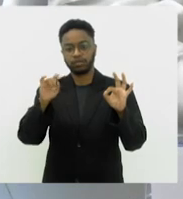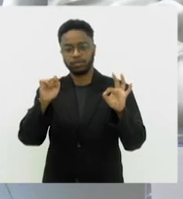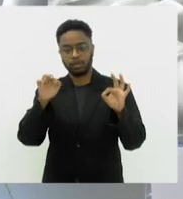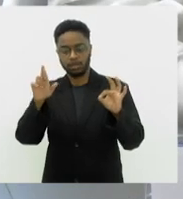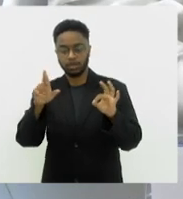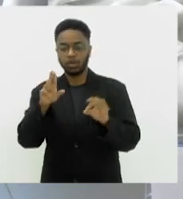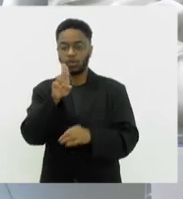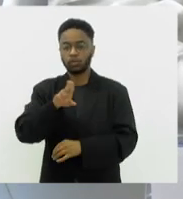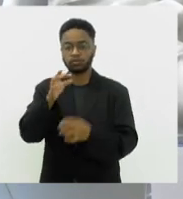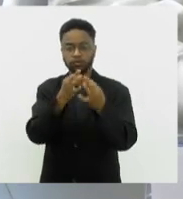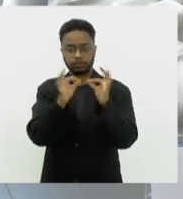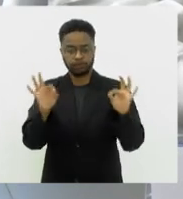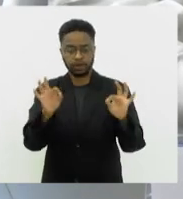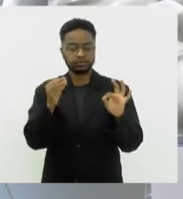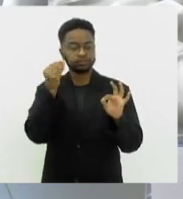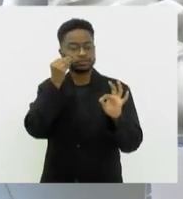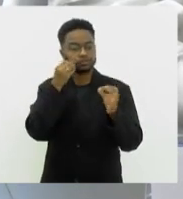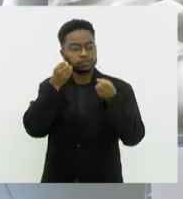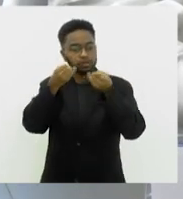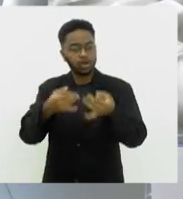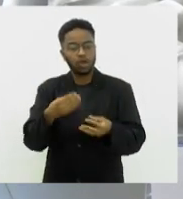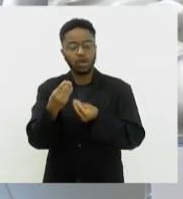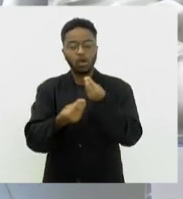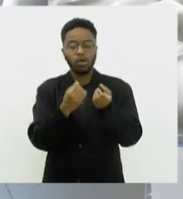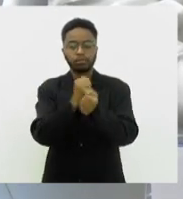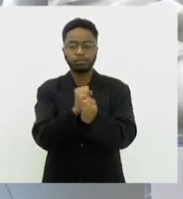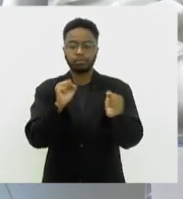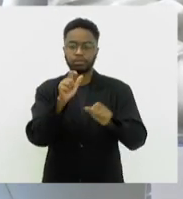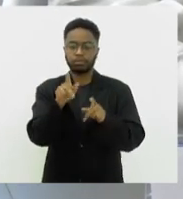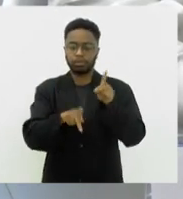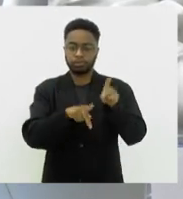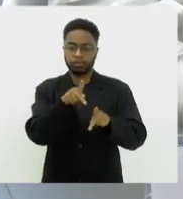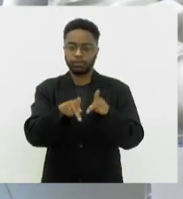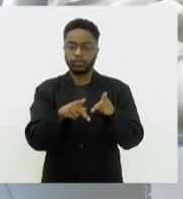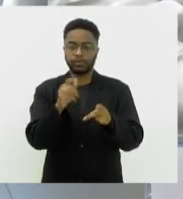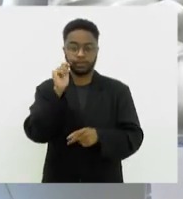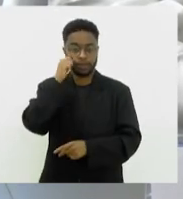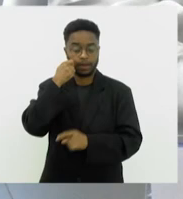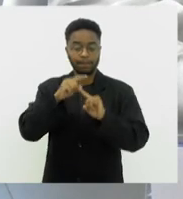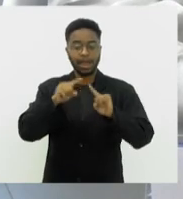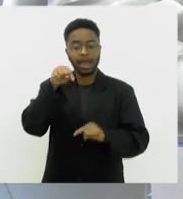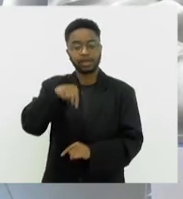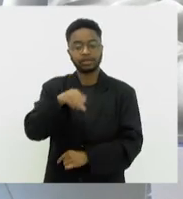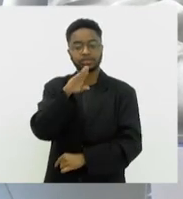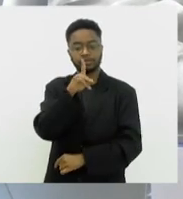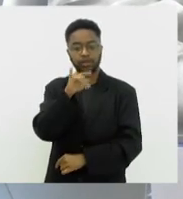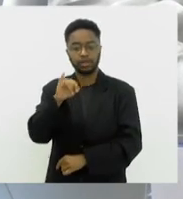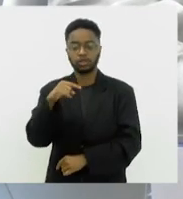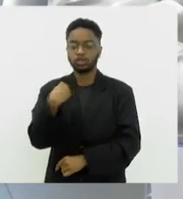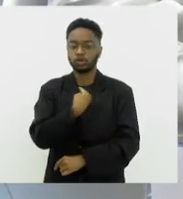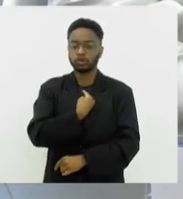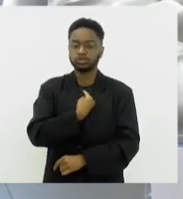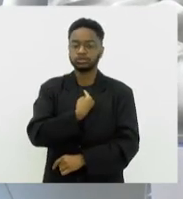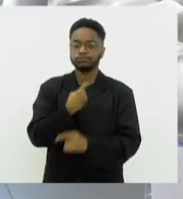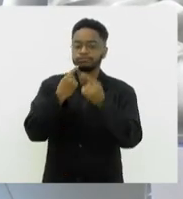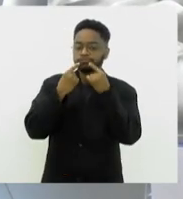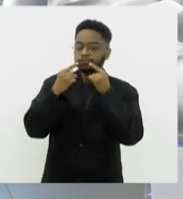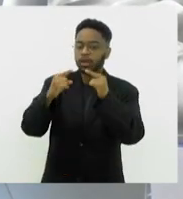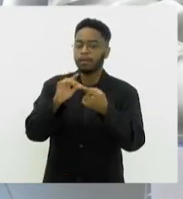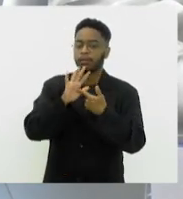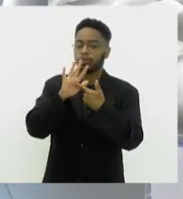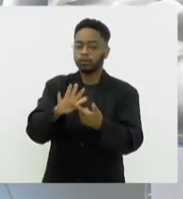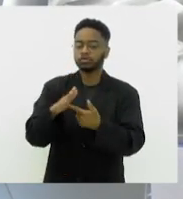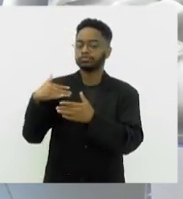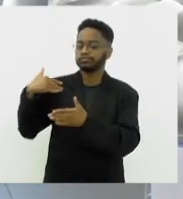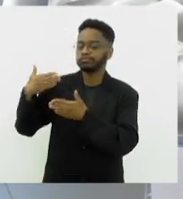da libertação do povo negro aqui nesta CPI temos uma maneira concreta de questionar um procedimento que vem